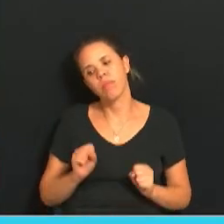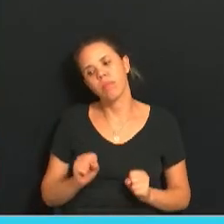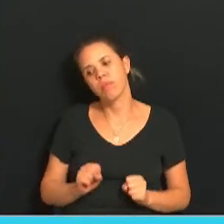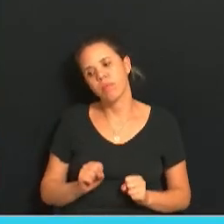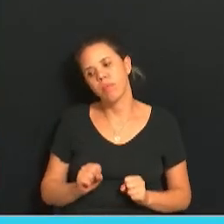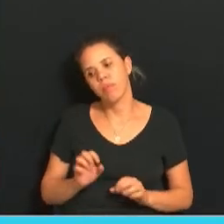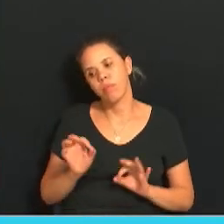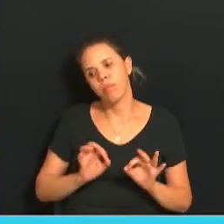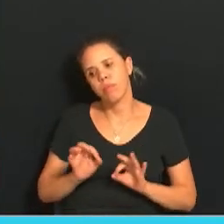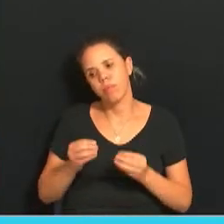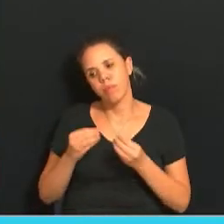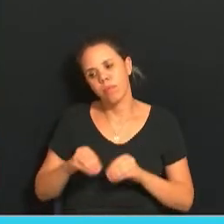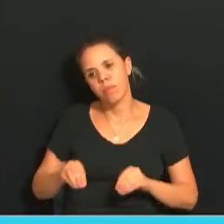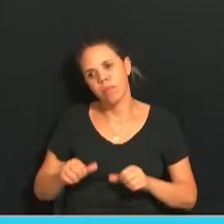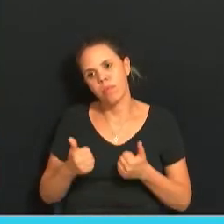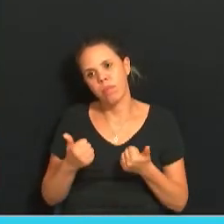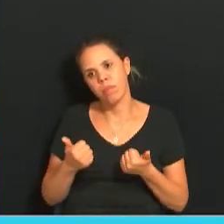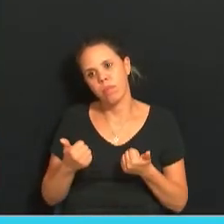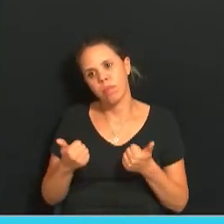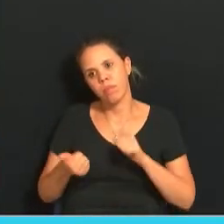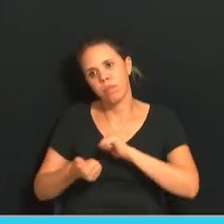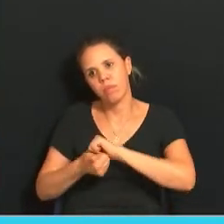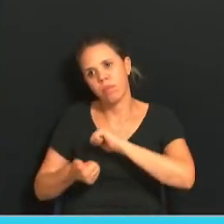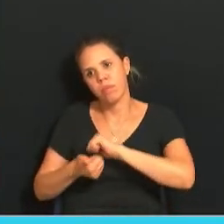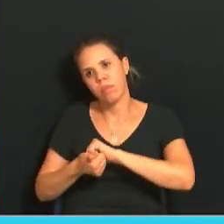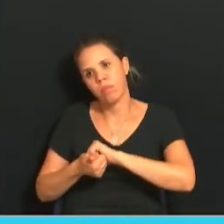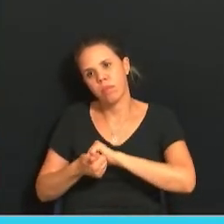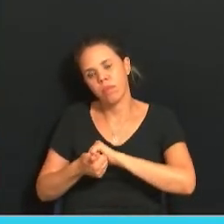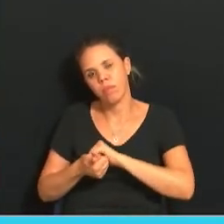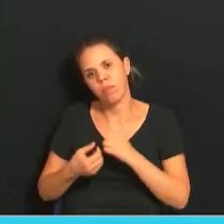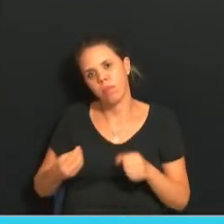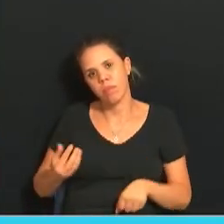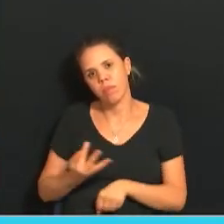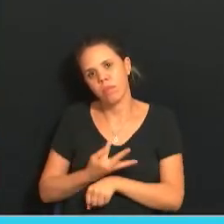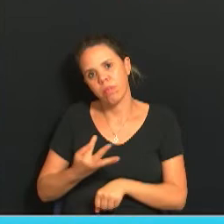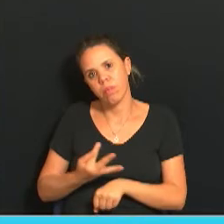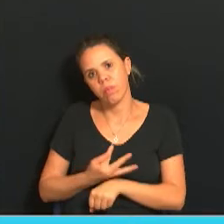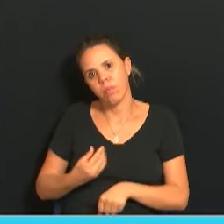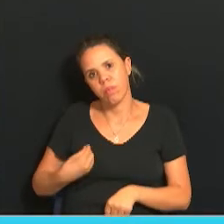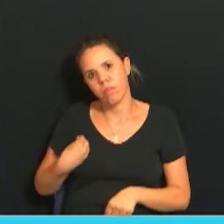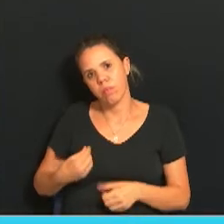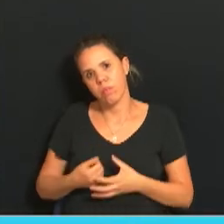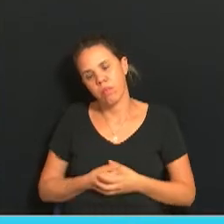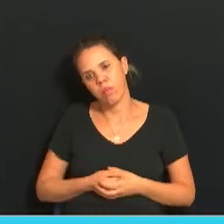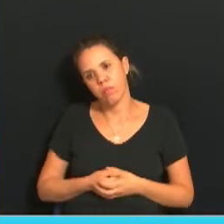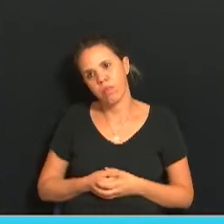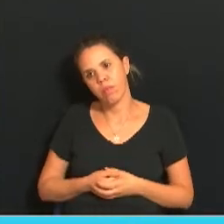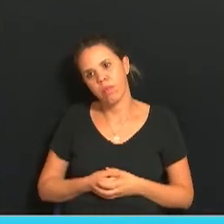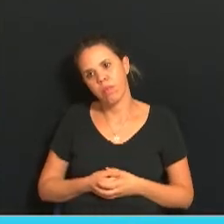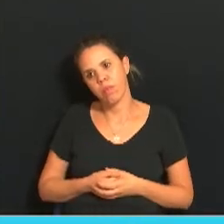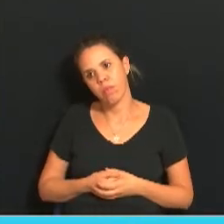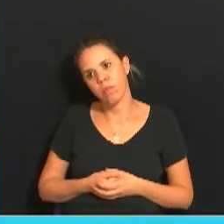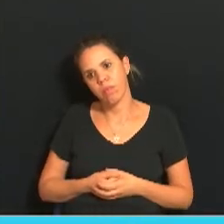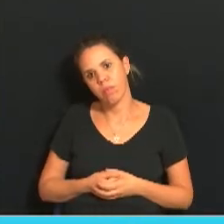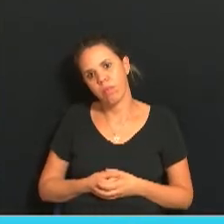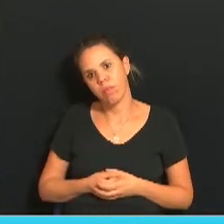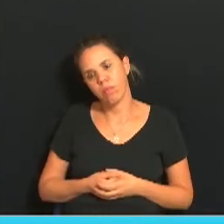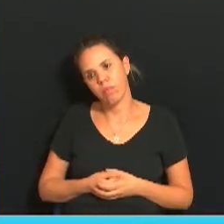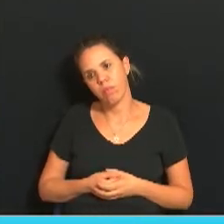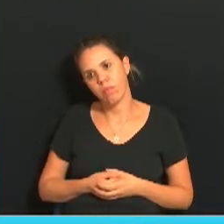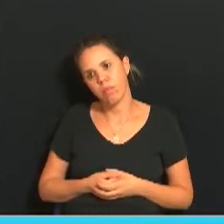produz impacto positivo na qualidade de vida e na sobrevivência, no tempo de sobreviver dos pacientes, e também